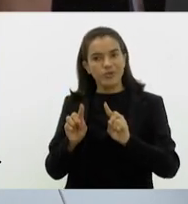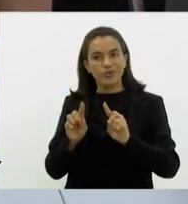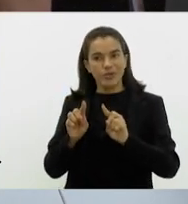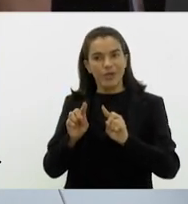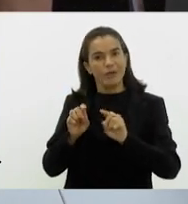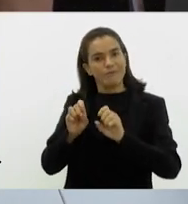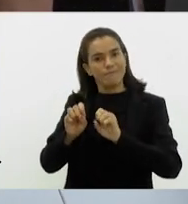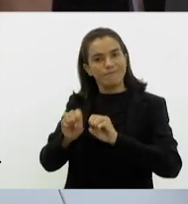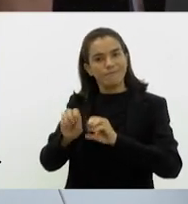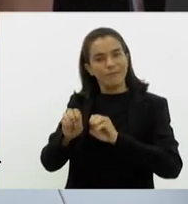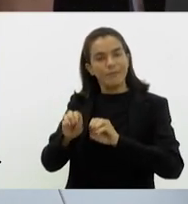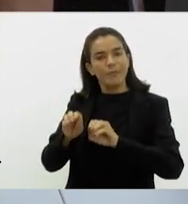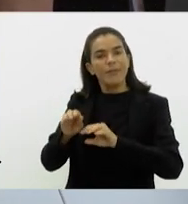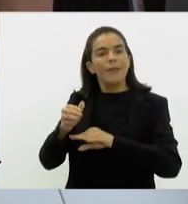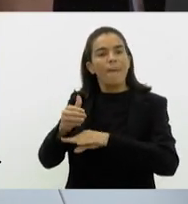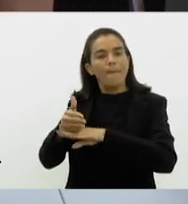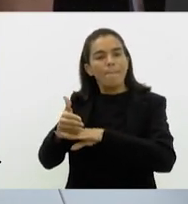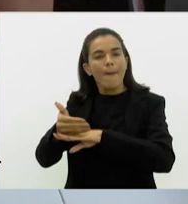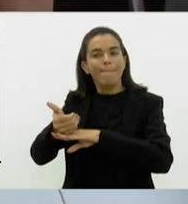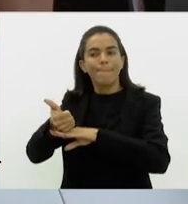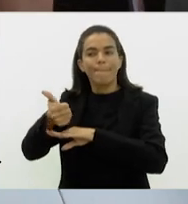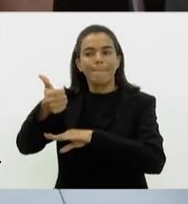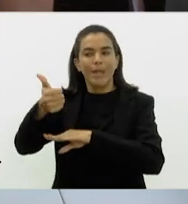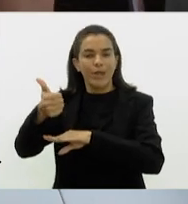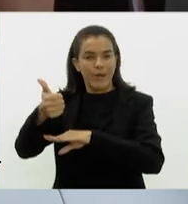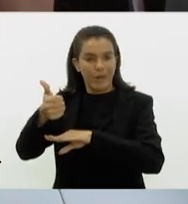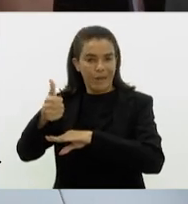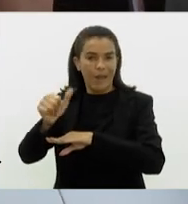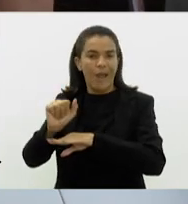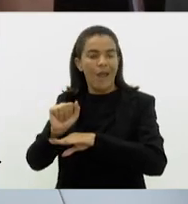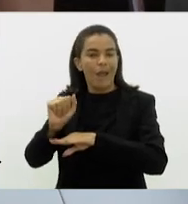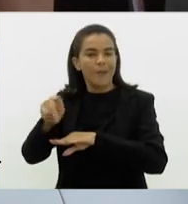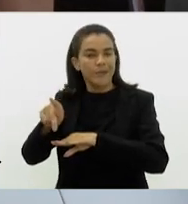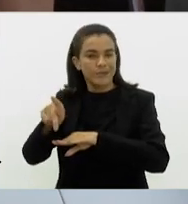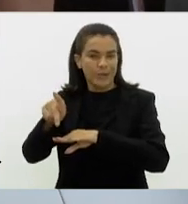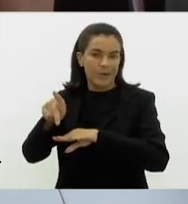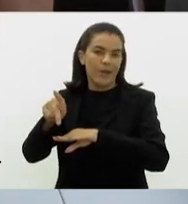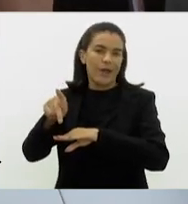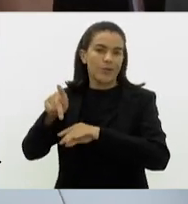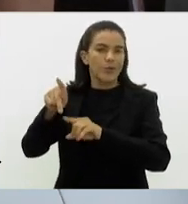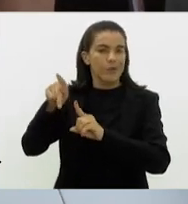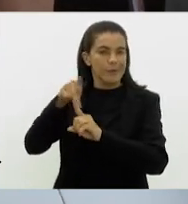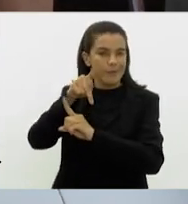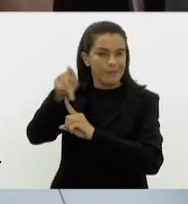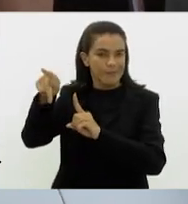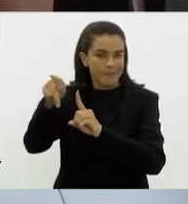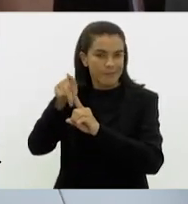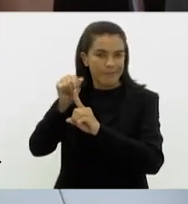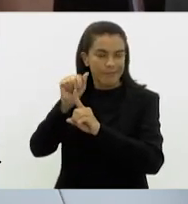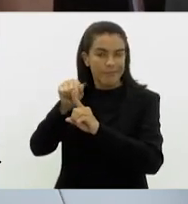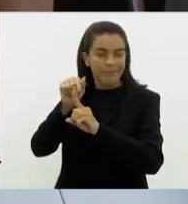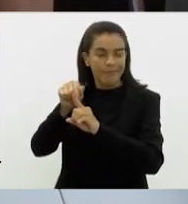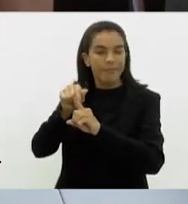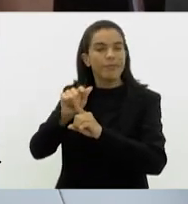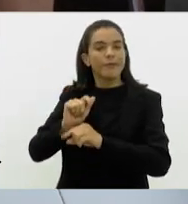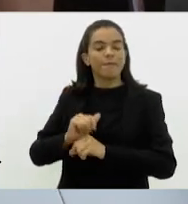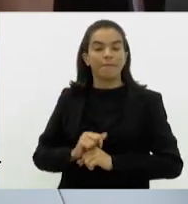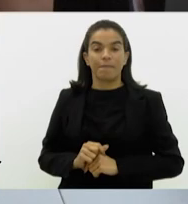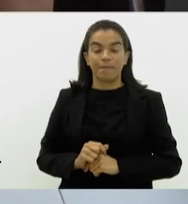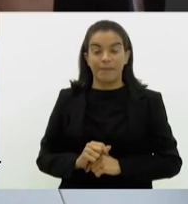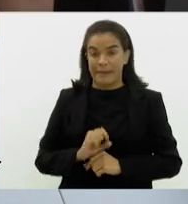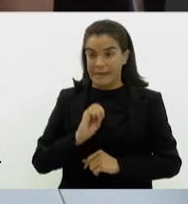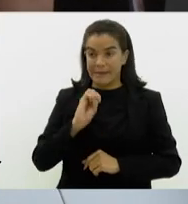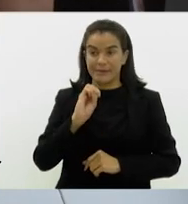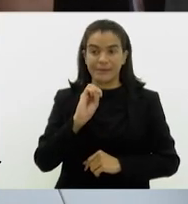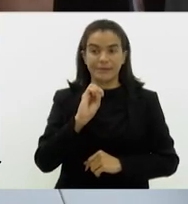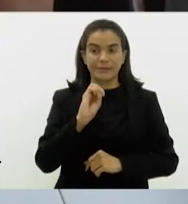O funcionário da casa tem uma melhoria que vai atingir o aposentado e pensionista. O aposentado requer. Se a